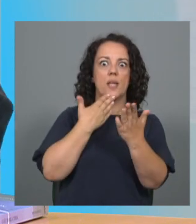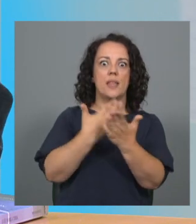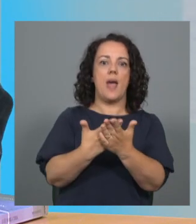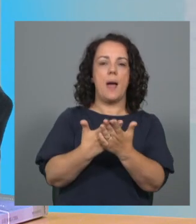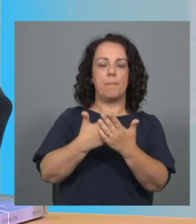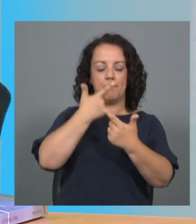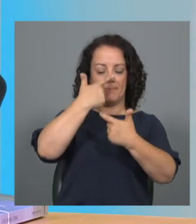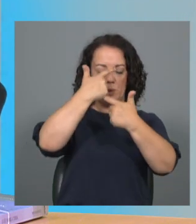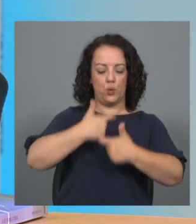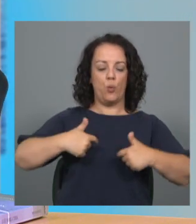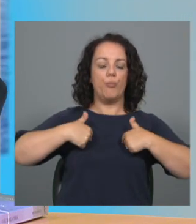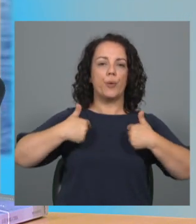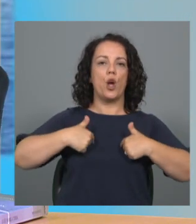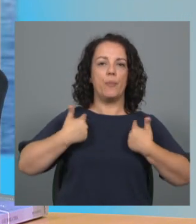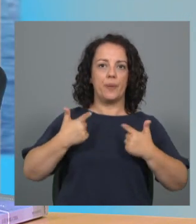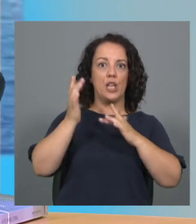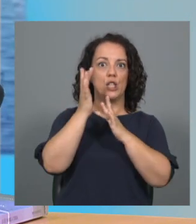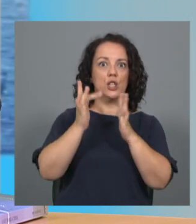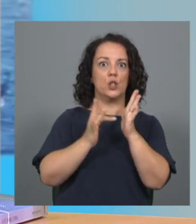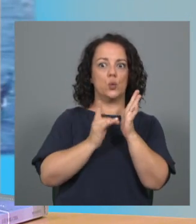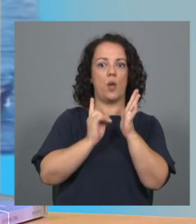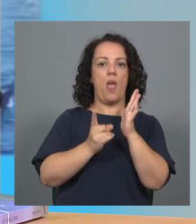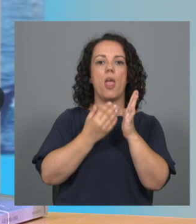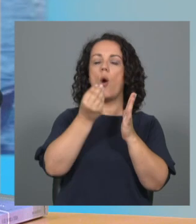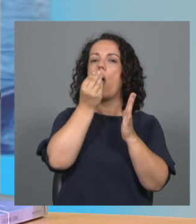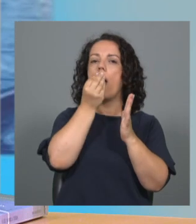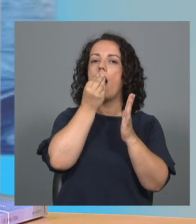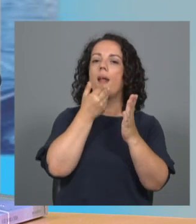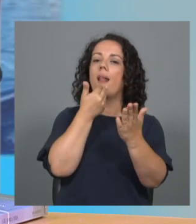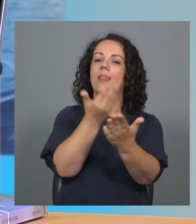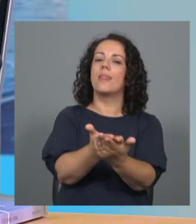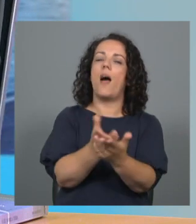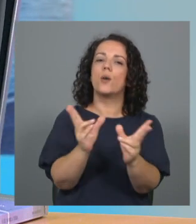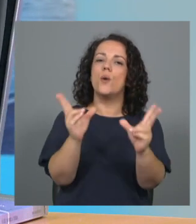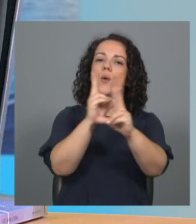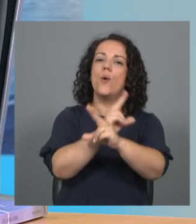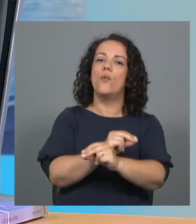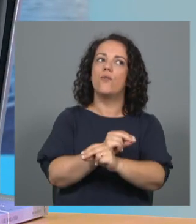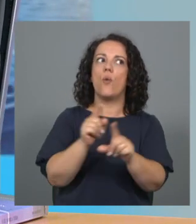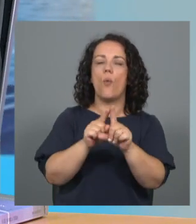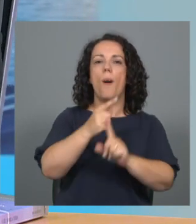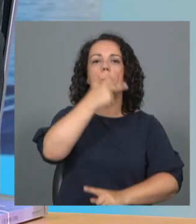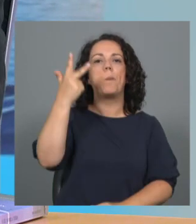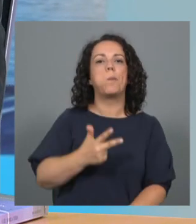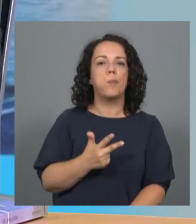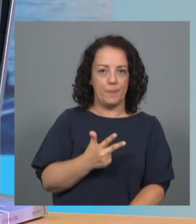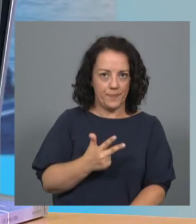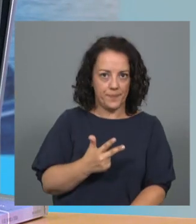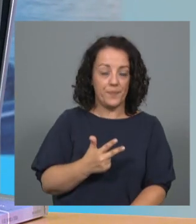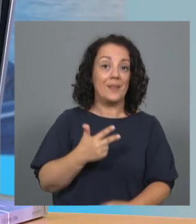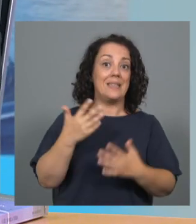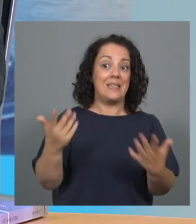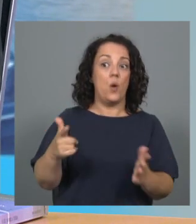pessoa. Jesus é agora o novo alimento na sua totalidade. Por isso o texto